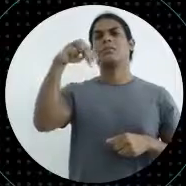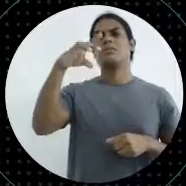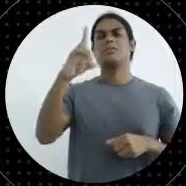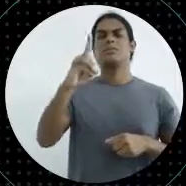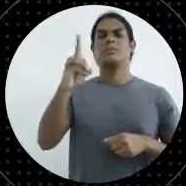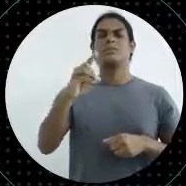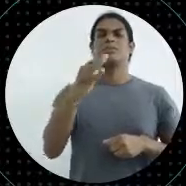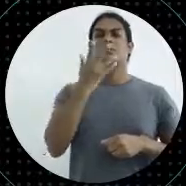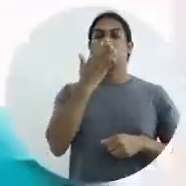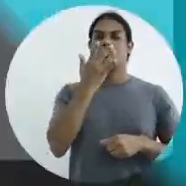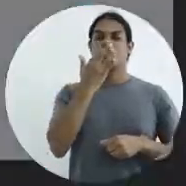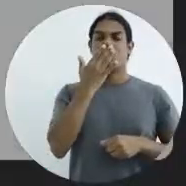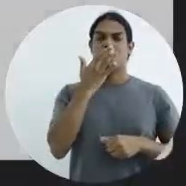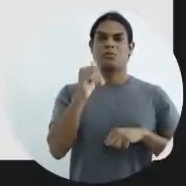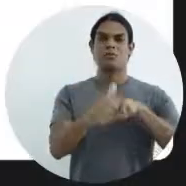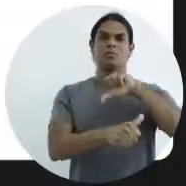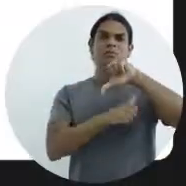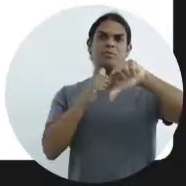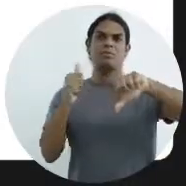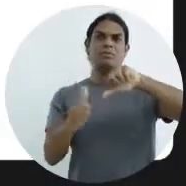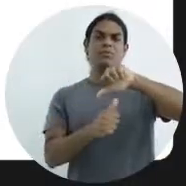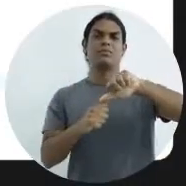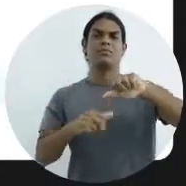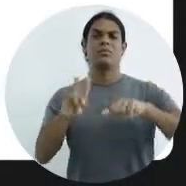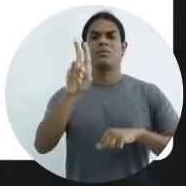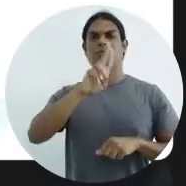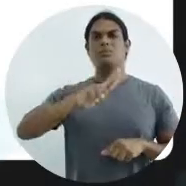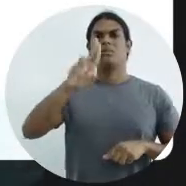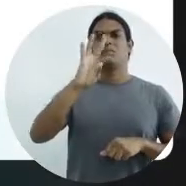background desses elementos. Obtendo a tag,